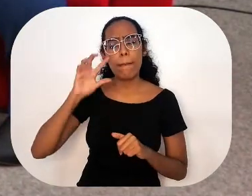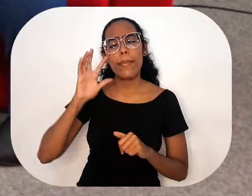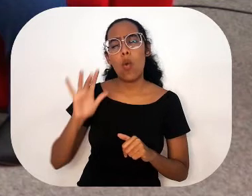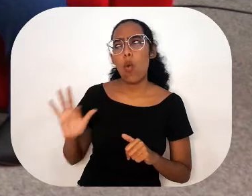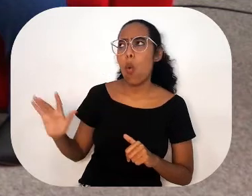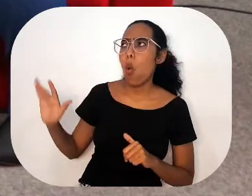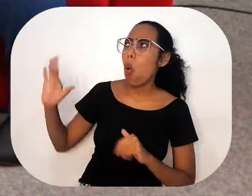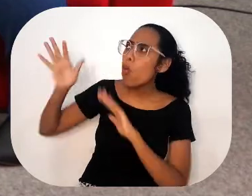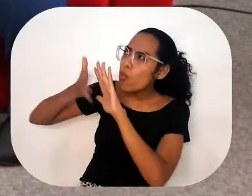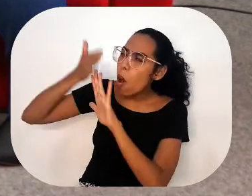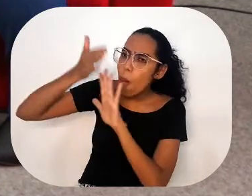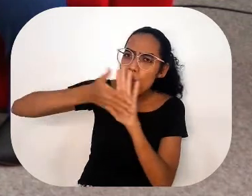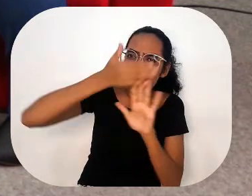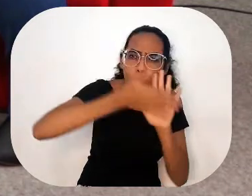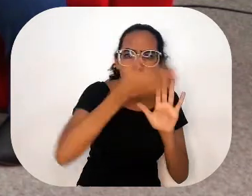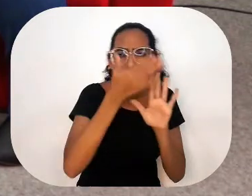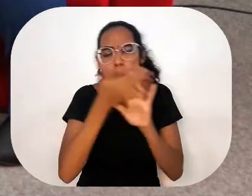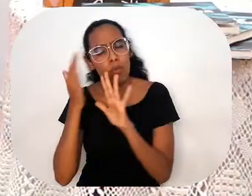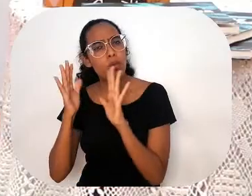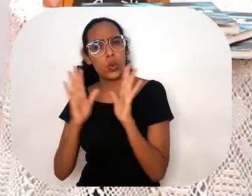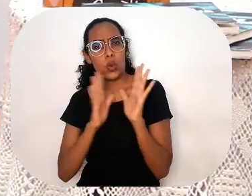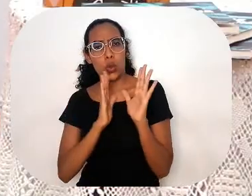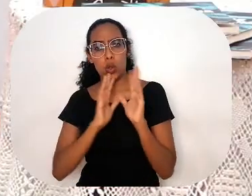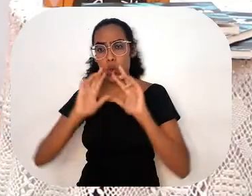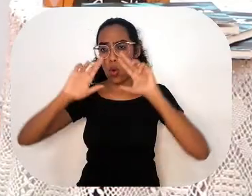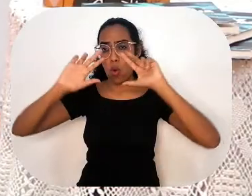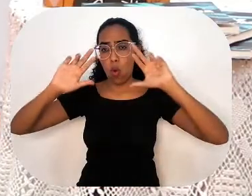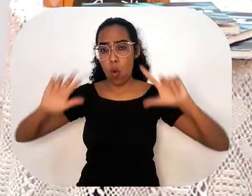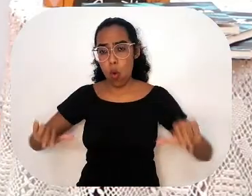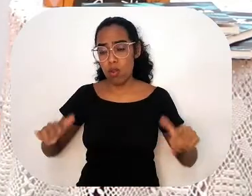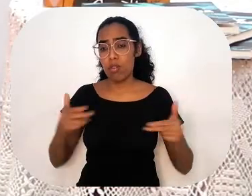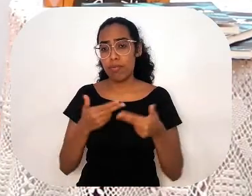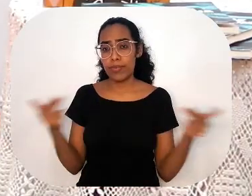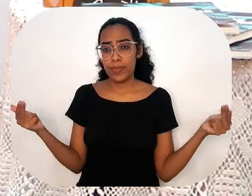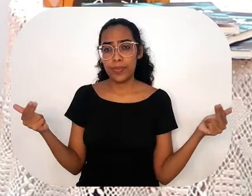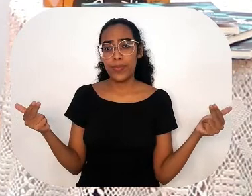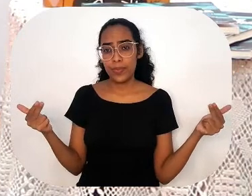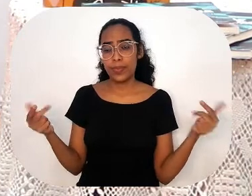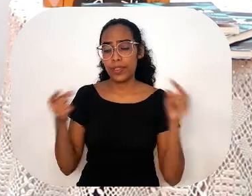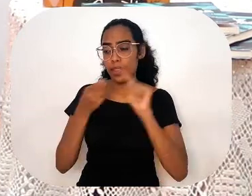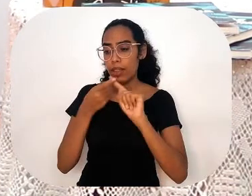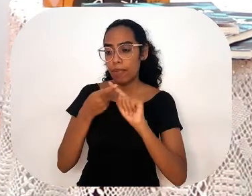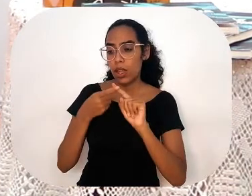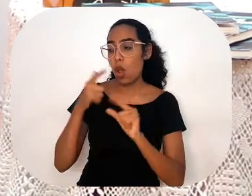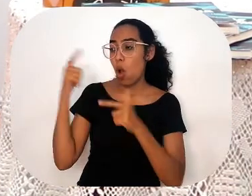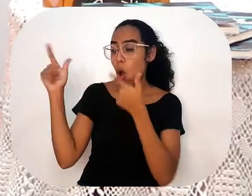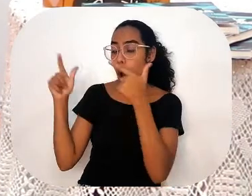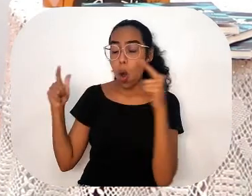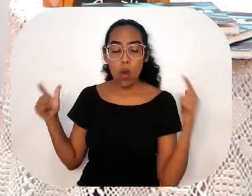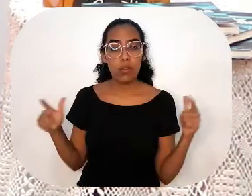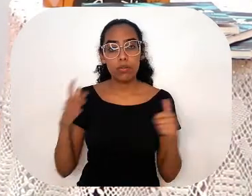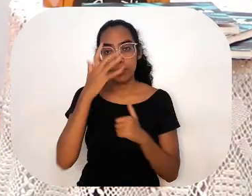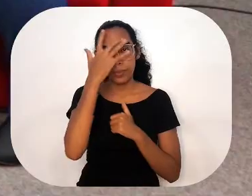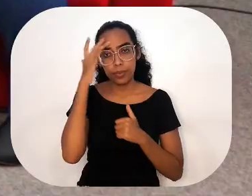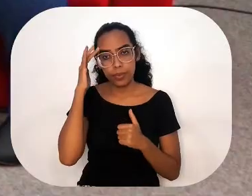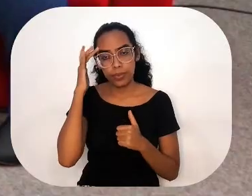da gente Viajar Via literatura a gente acaba conhecendo em outros lugares a gente acaba conhecendo outras pessoas